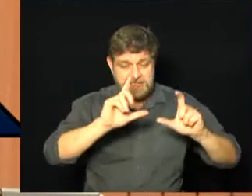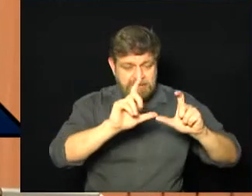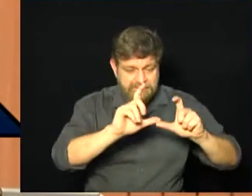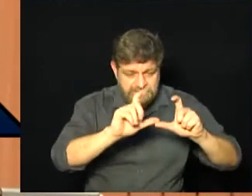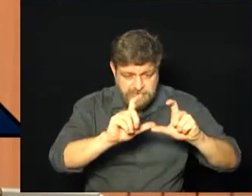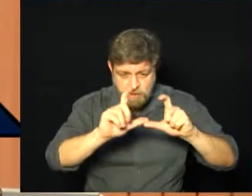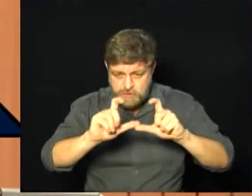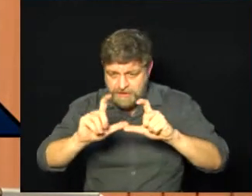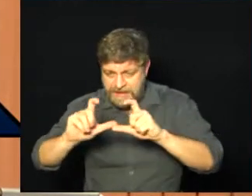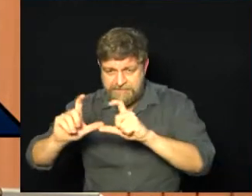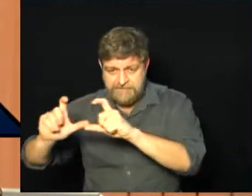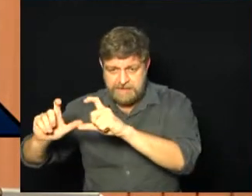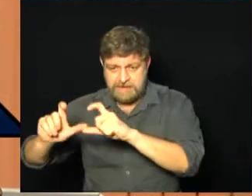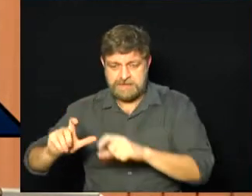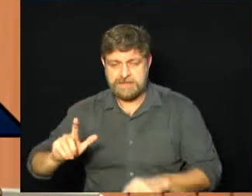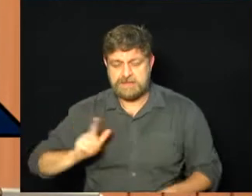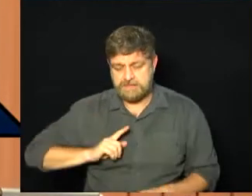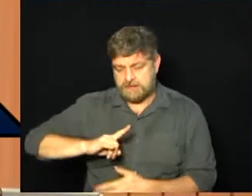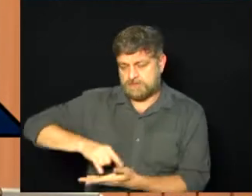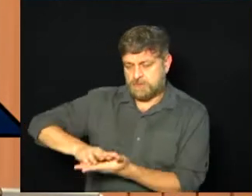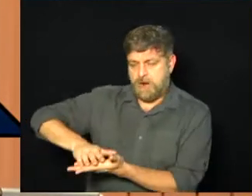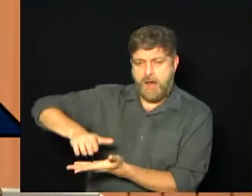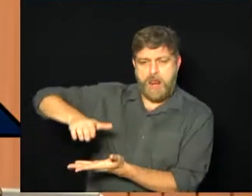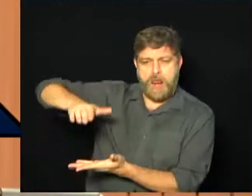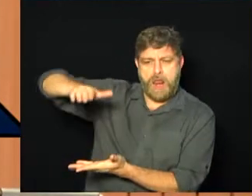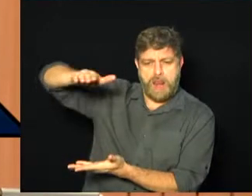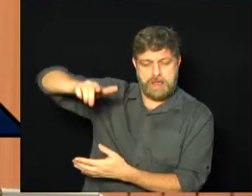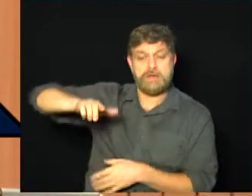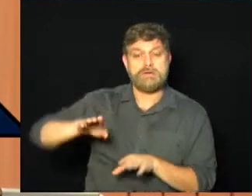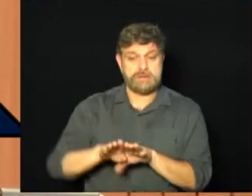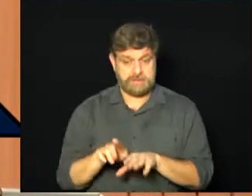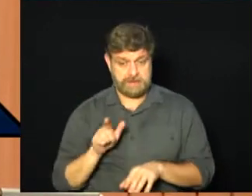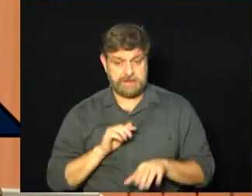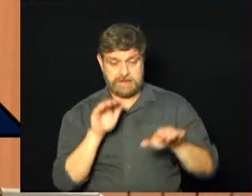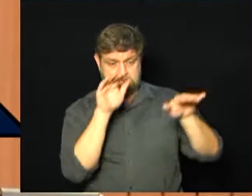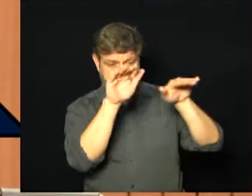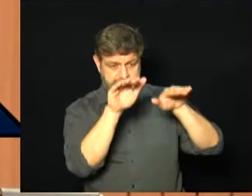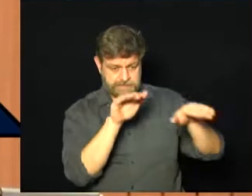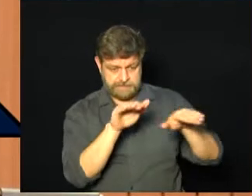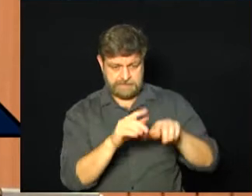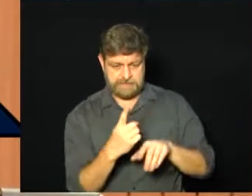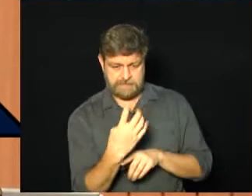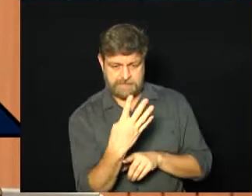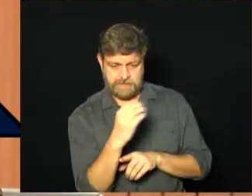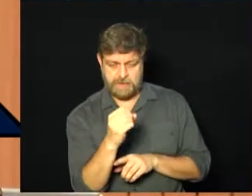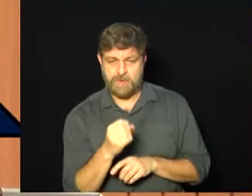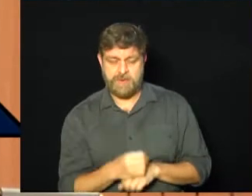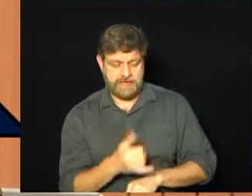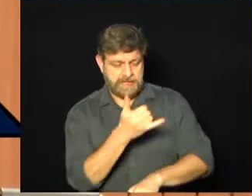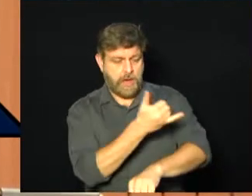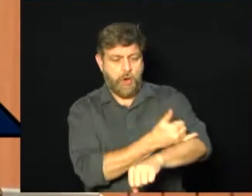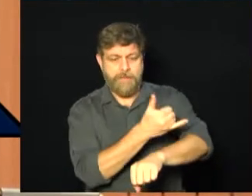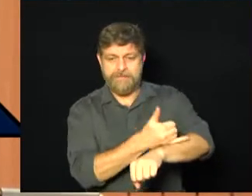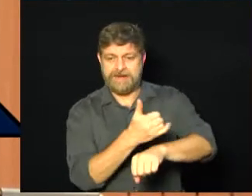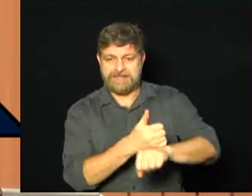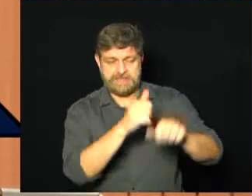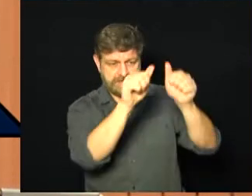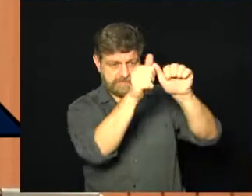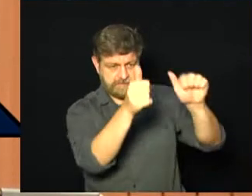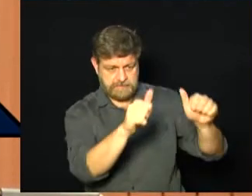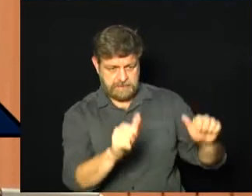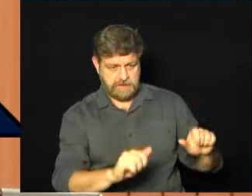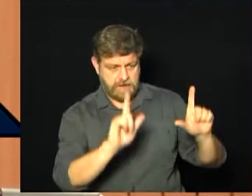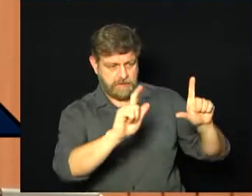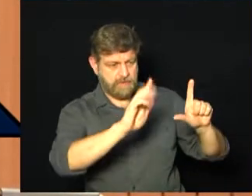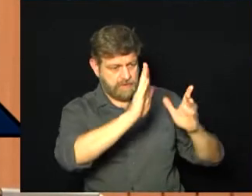fotografias. Também integram o acervo. Com mais de 140 obras de arte, a Pinacoteca é a mais importante coleção